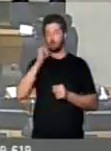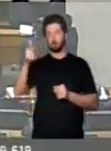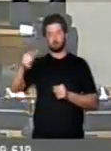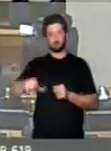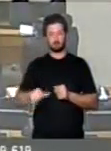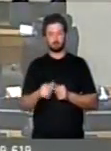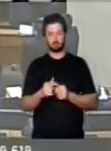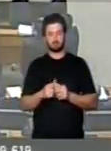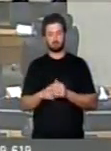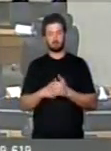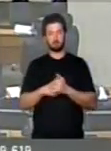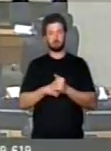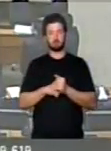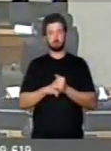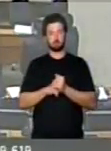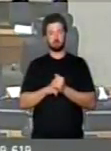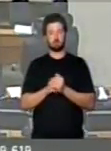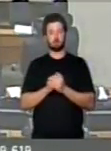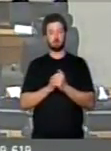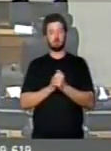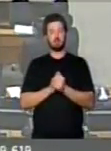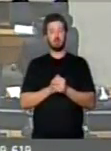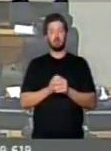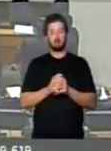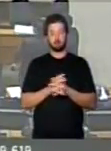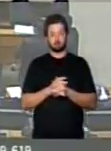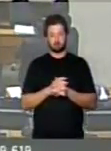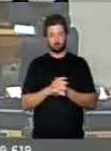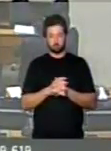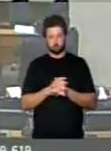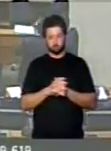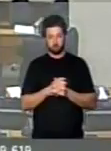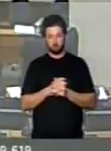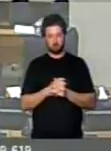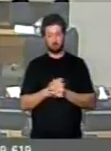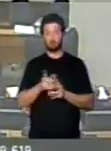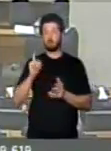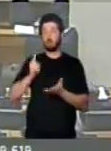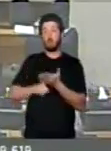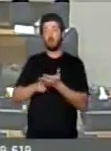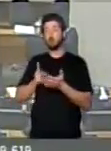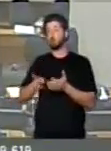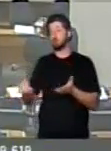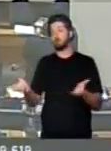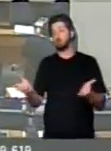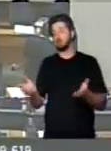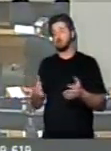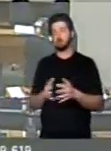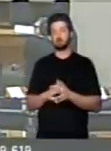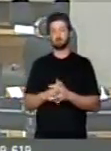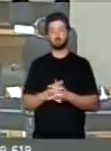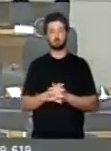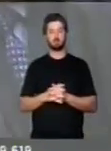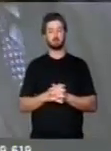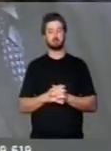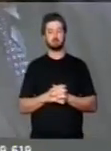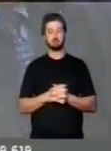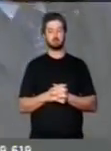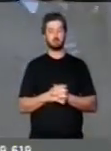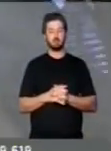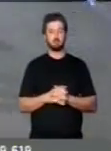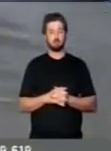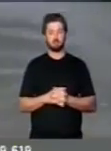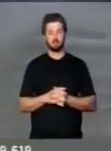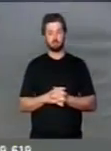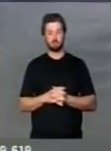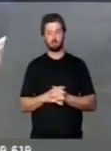acordo. Se vocês não pretendem, nós estávamos dando consequência a um acordo. Se vocês não pretendem cumprir mais acordo,